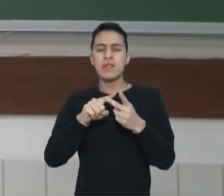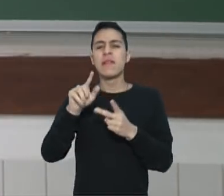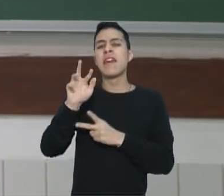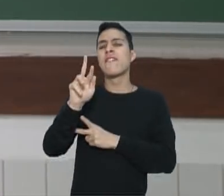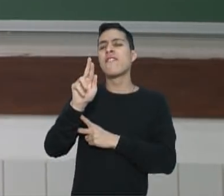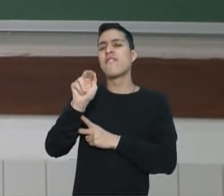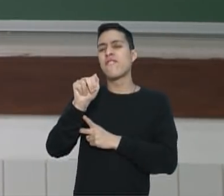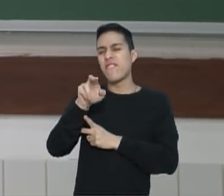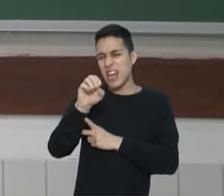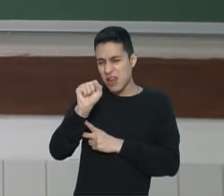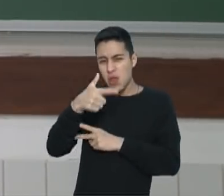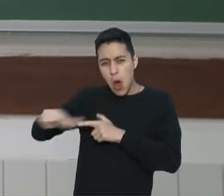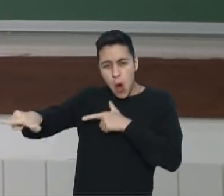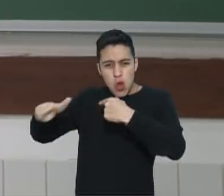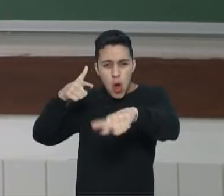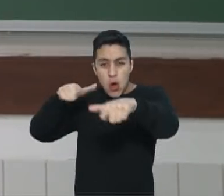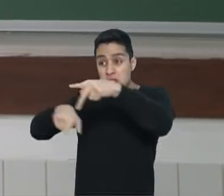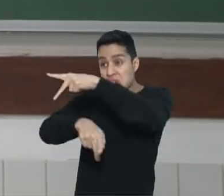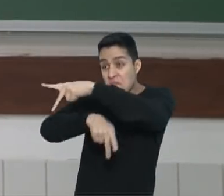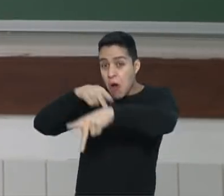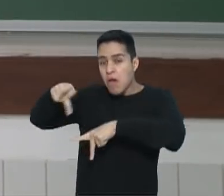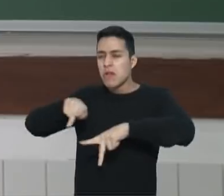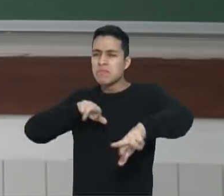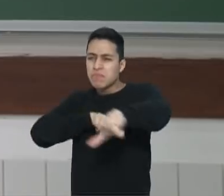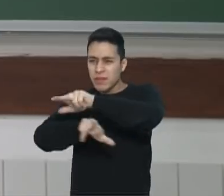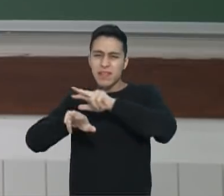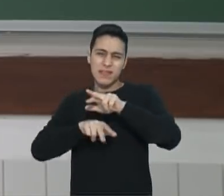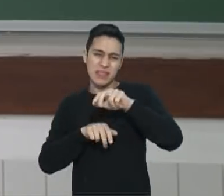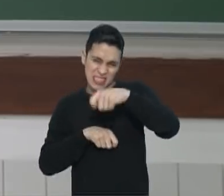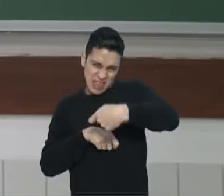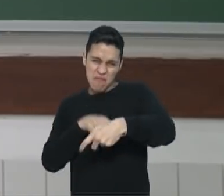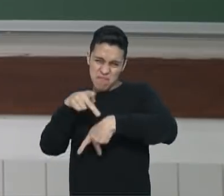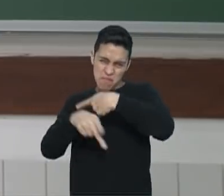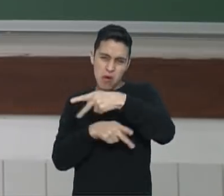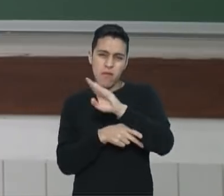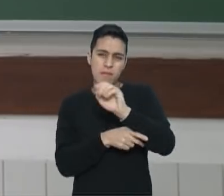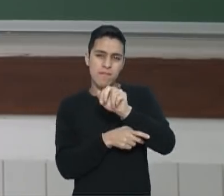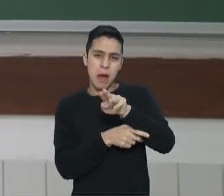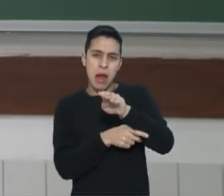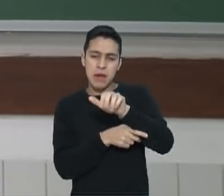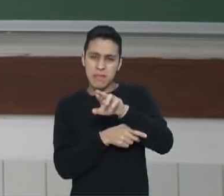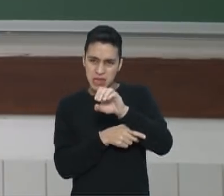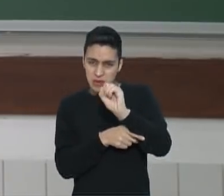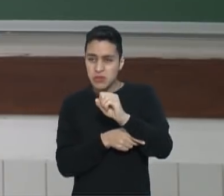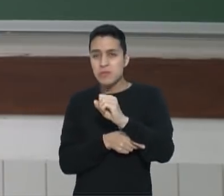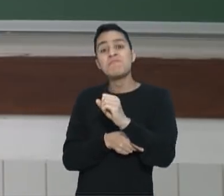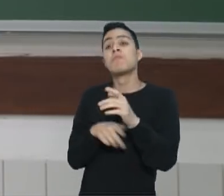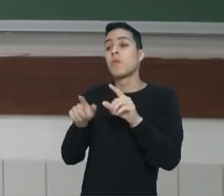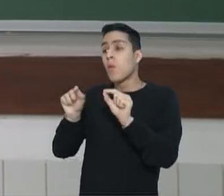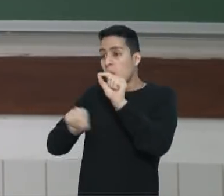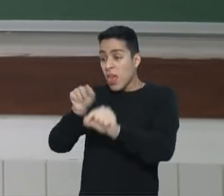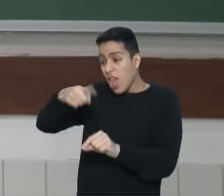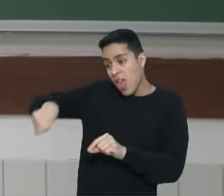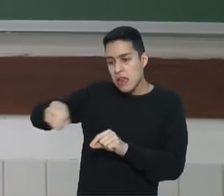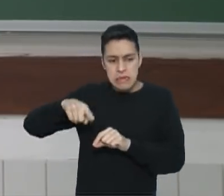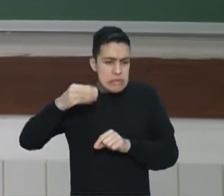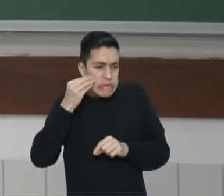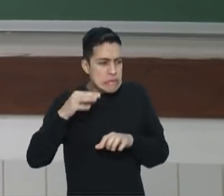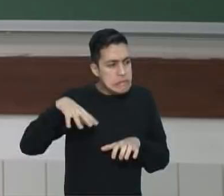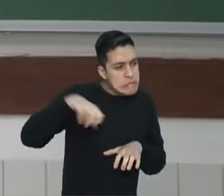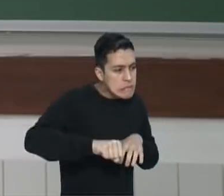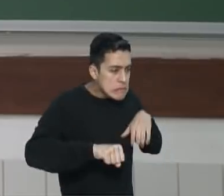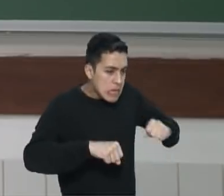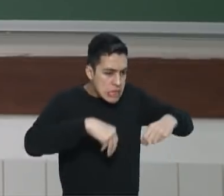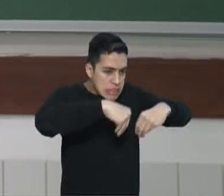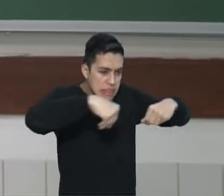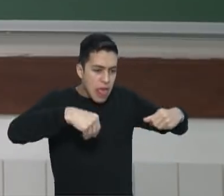francos. Então vários povos, que são chamados de povos bárbaros, vão entrar e tentar ganhar um pouquinho do